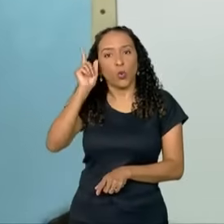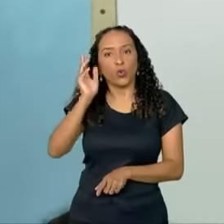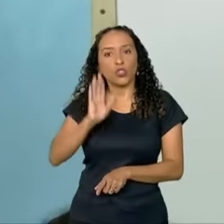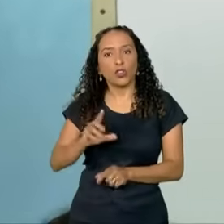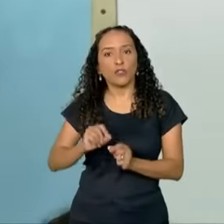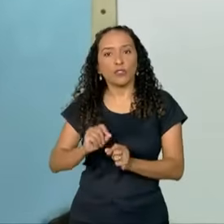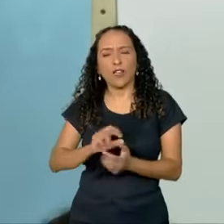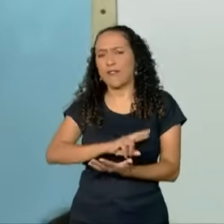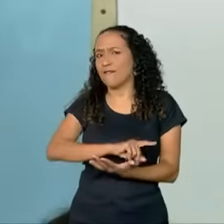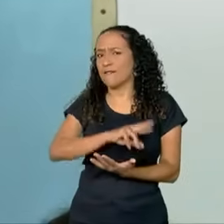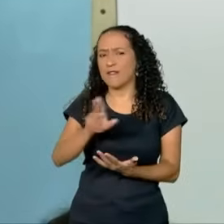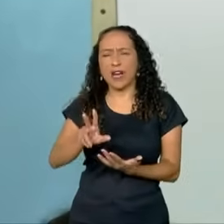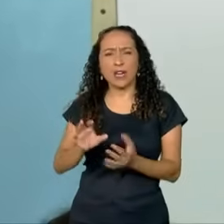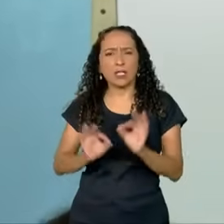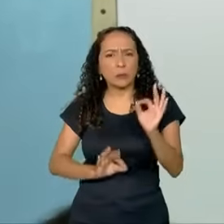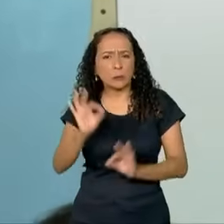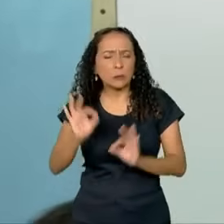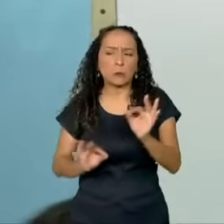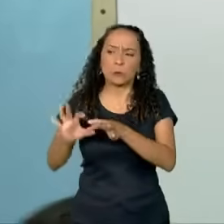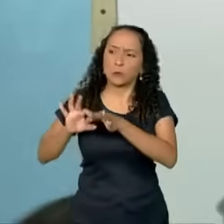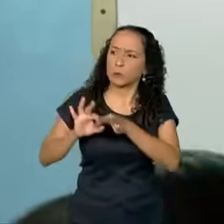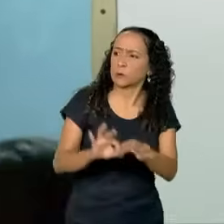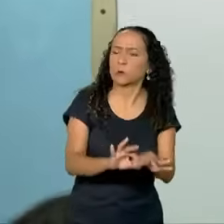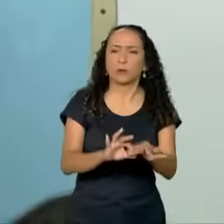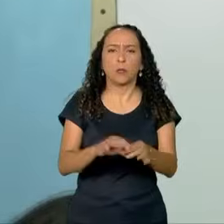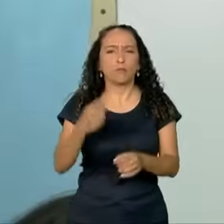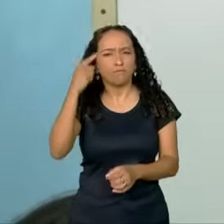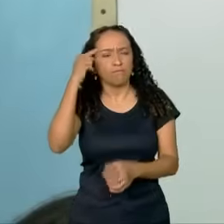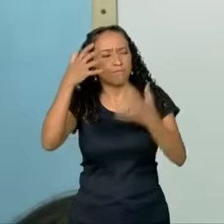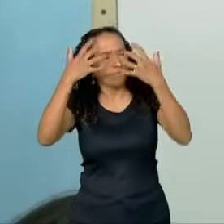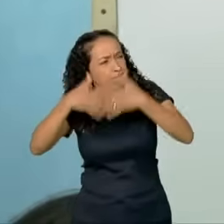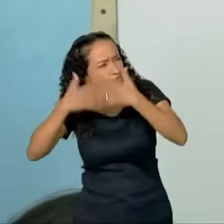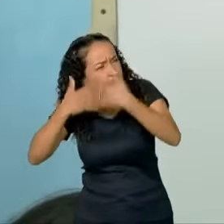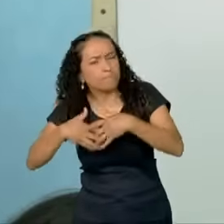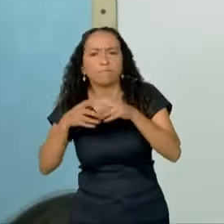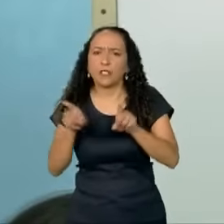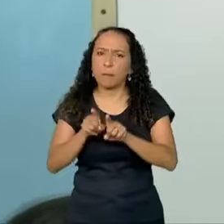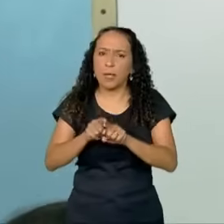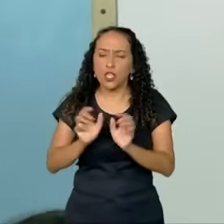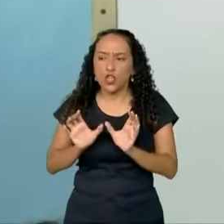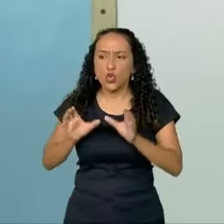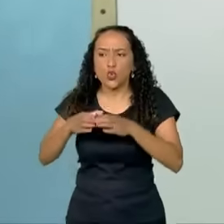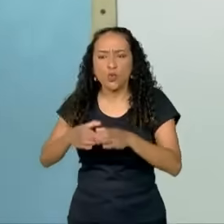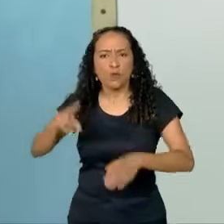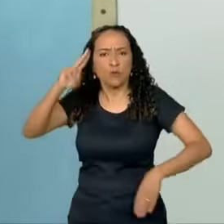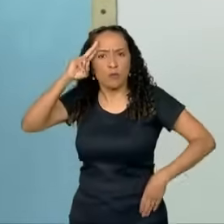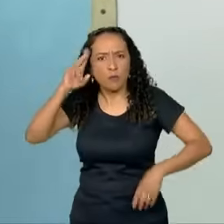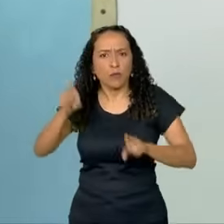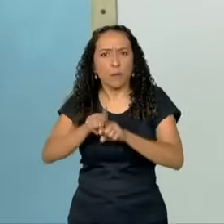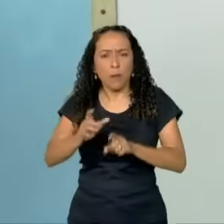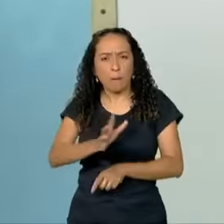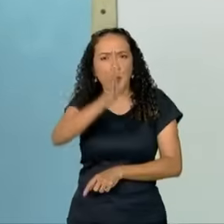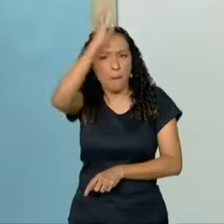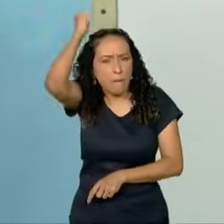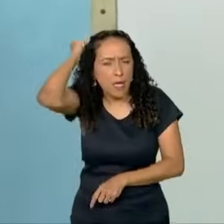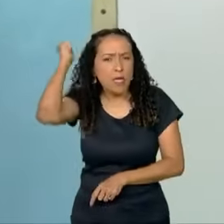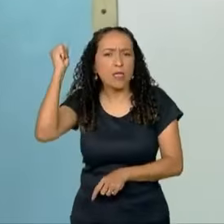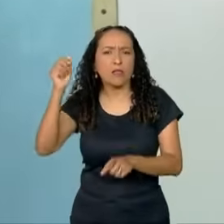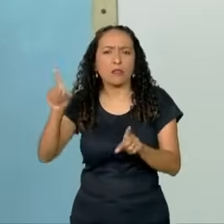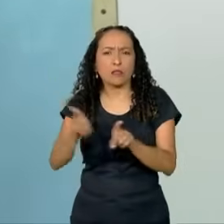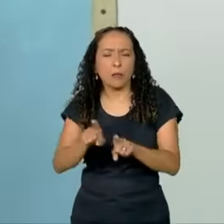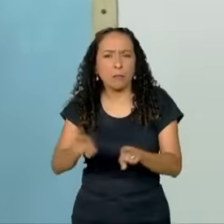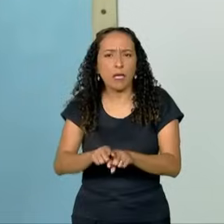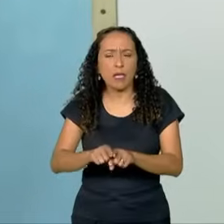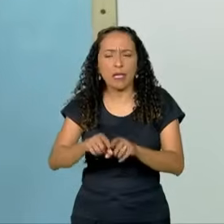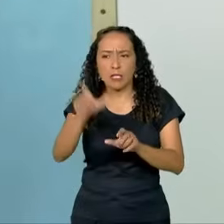fizemos várias, né, sinergias, nós com as Forças Armadas, com os bombeiros militares, com